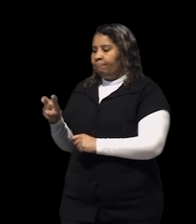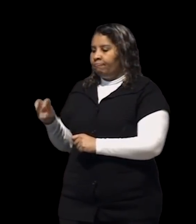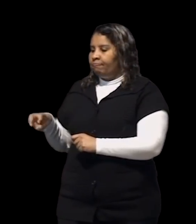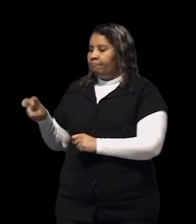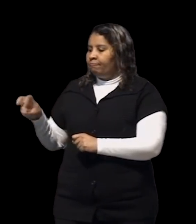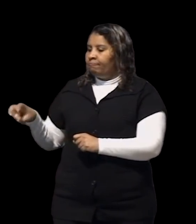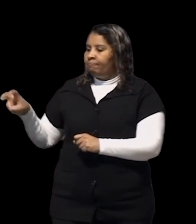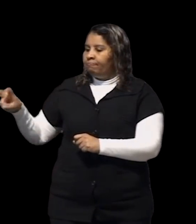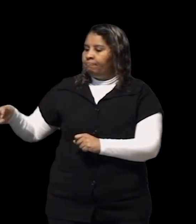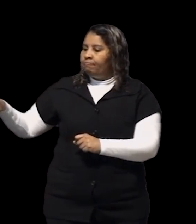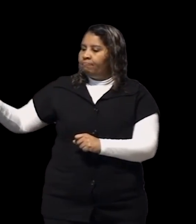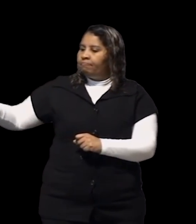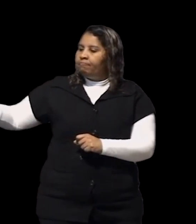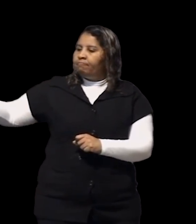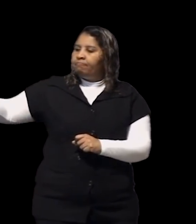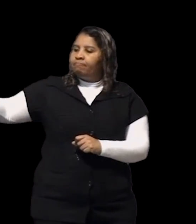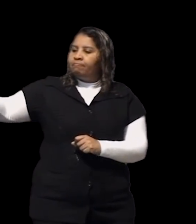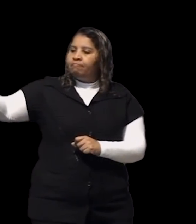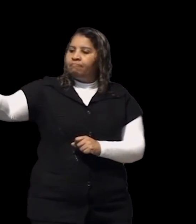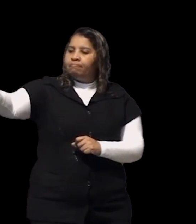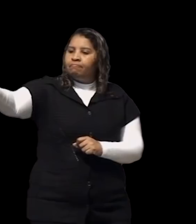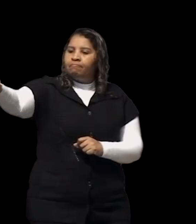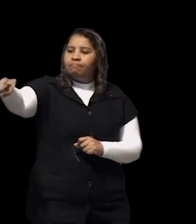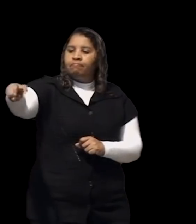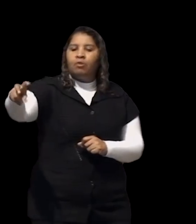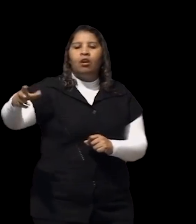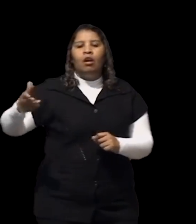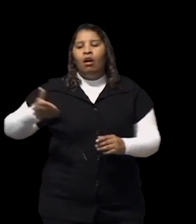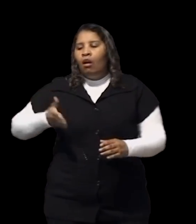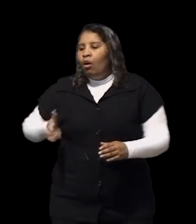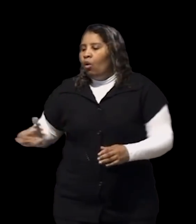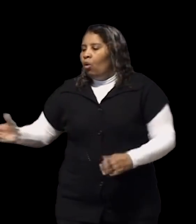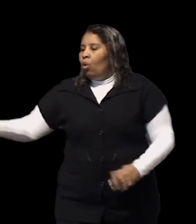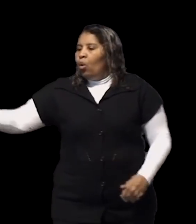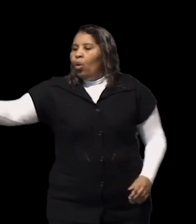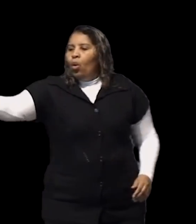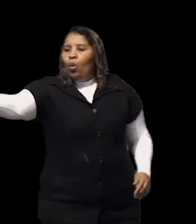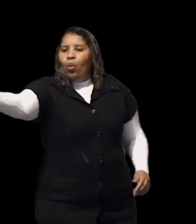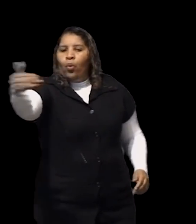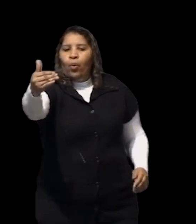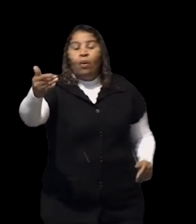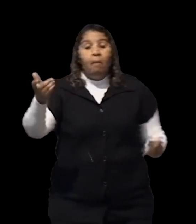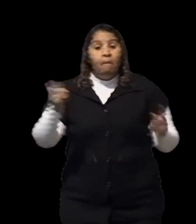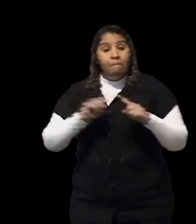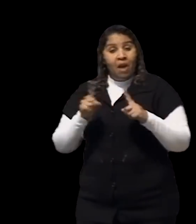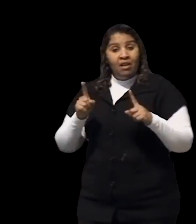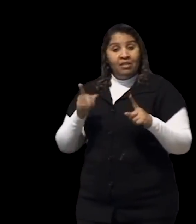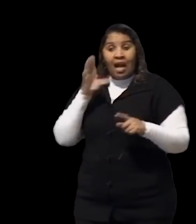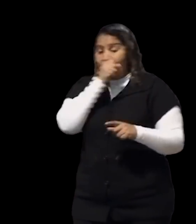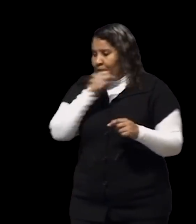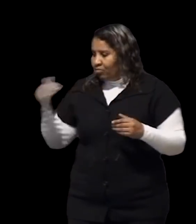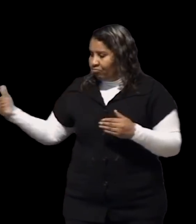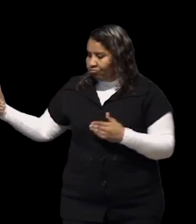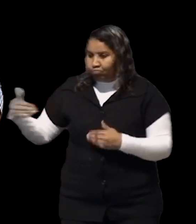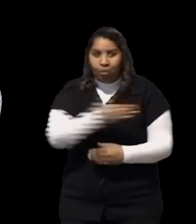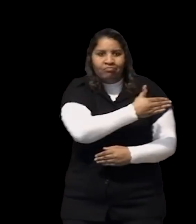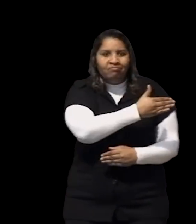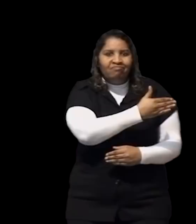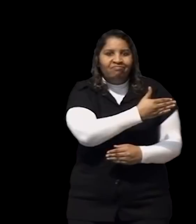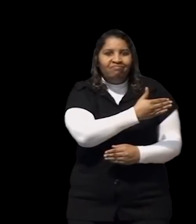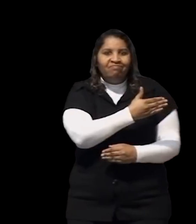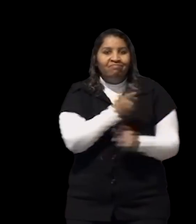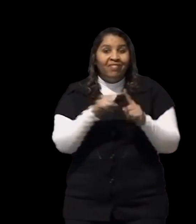Deus é medroso porque eles entenderam que são verde em depressão na geração de filhos Eles acha que são Exército de escravos por quê